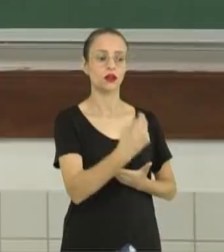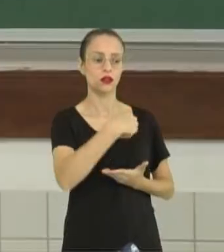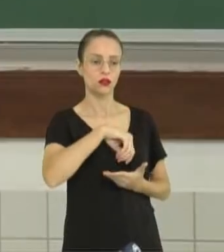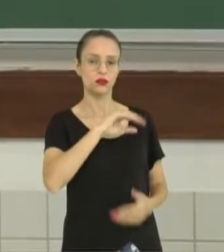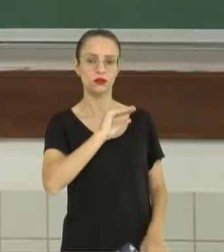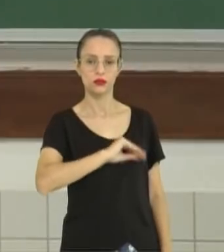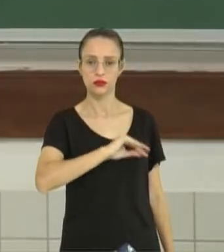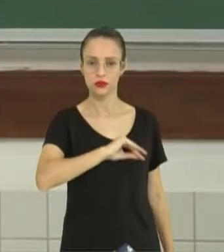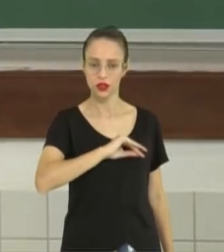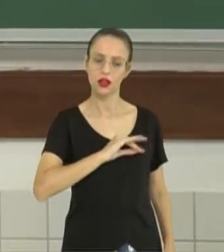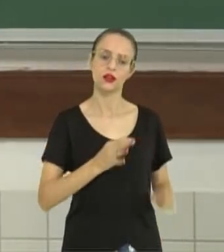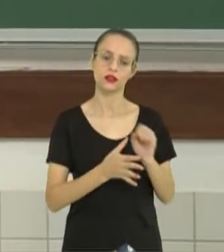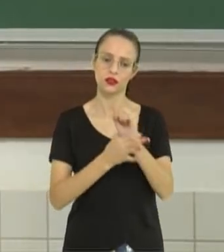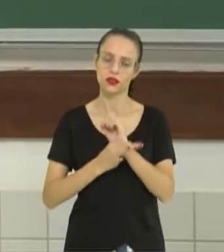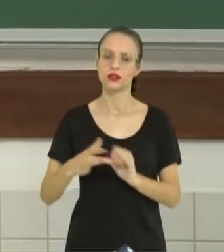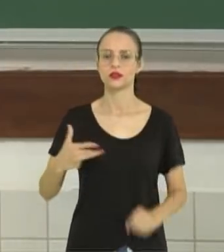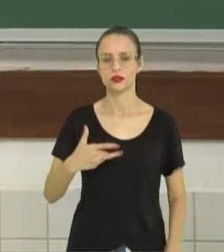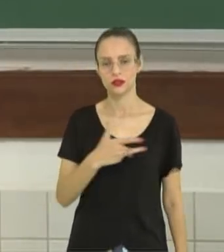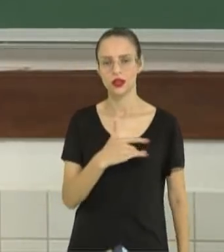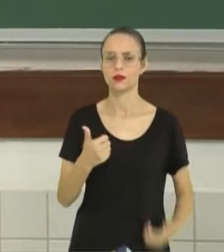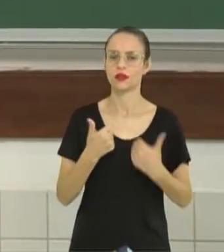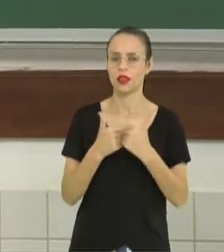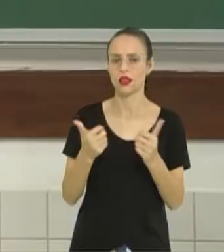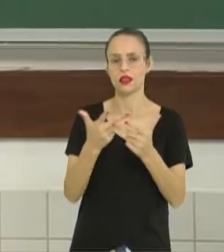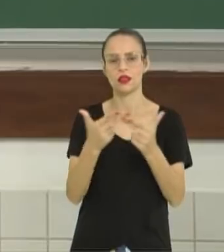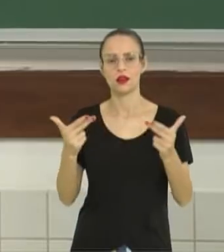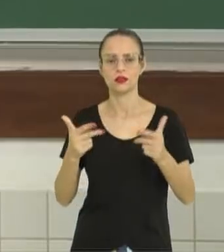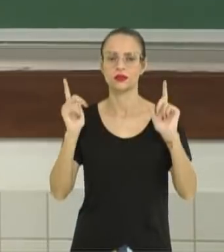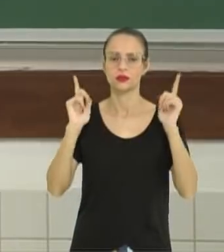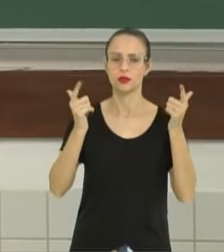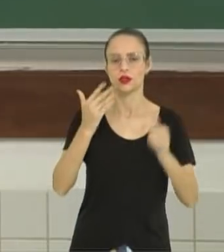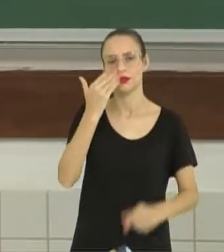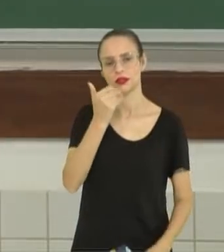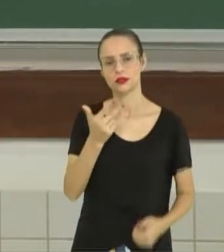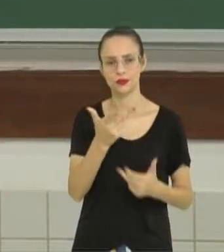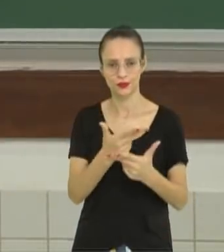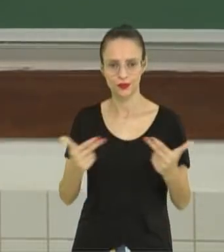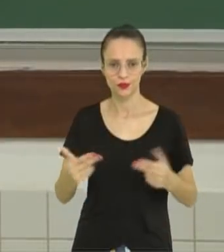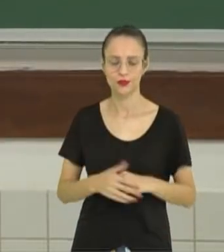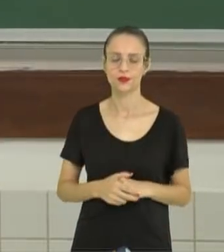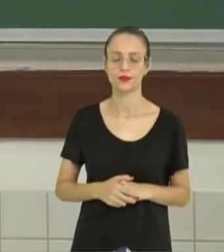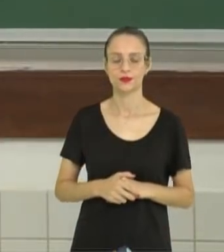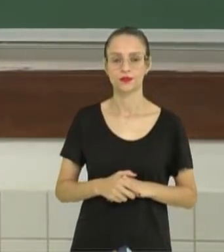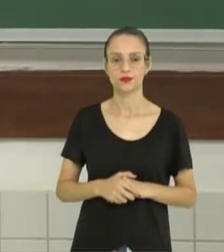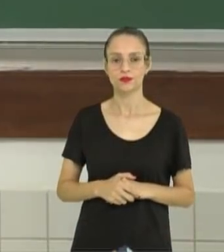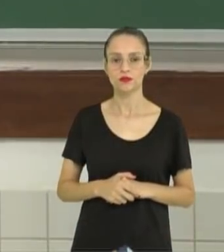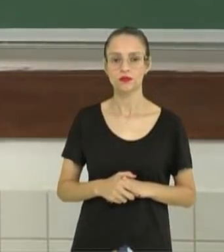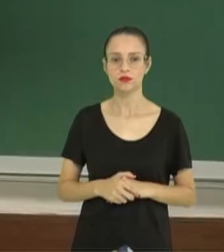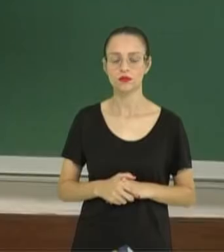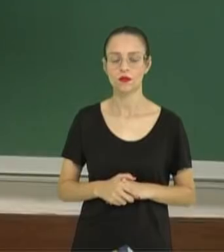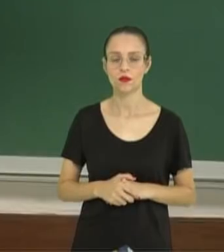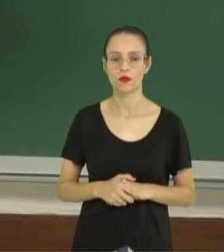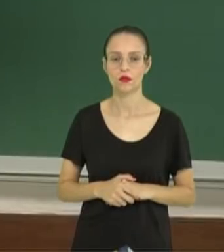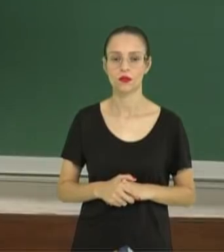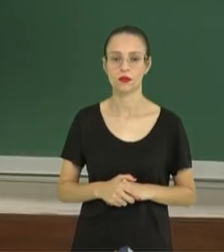que vai garantir a nossa saúde, transporte, alimentação, lazer, né? É a mais-valia, a famosa mais-valia.